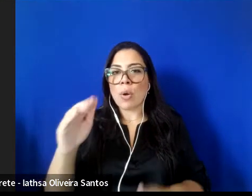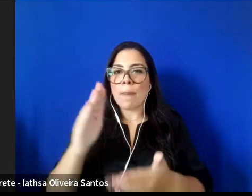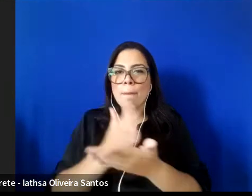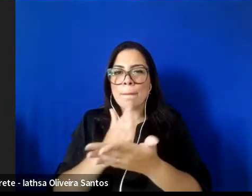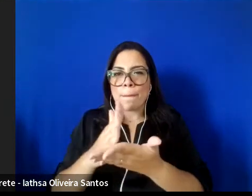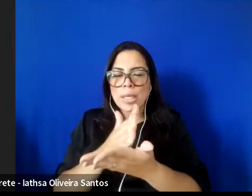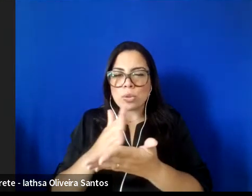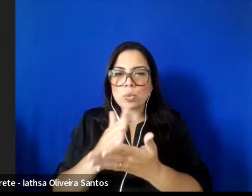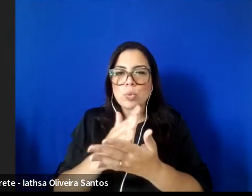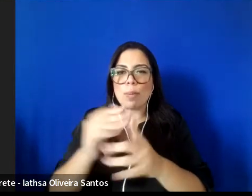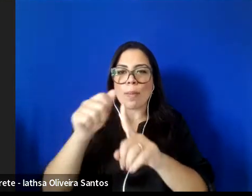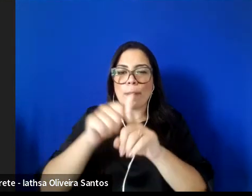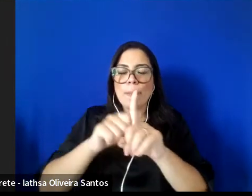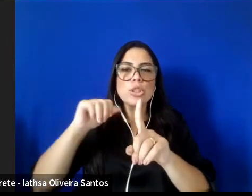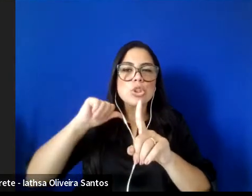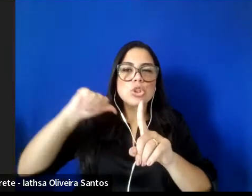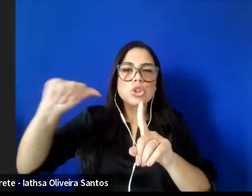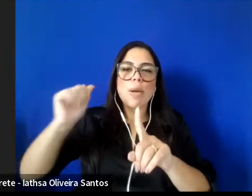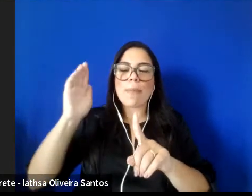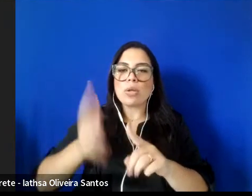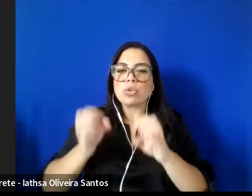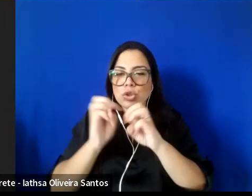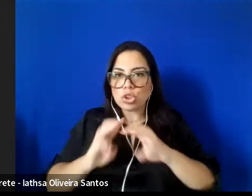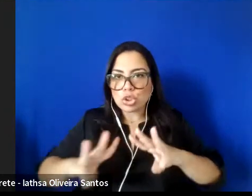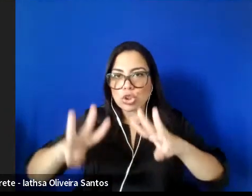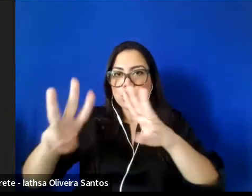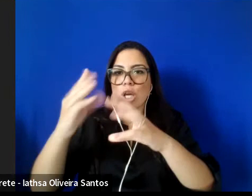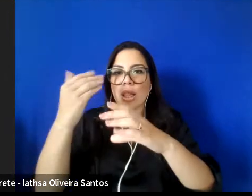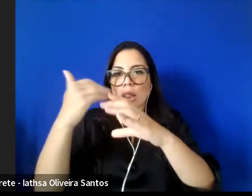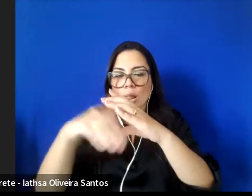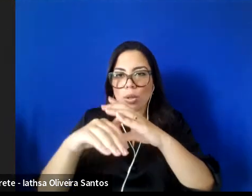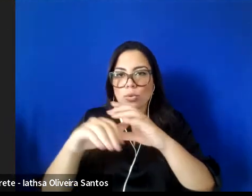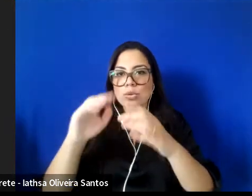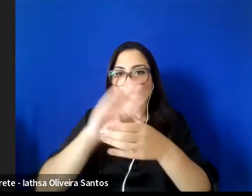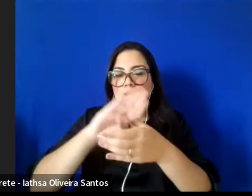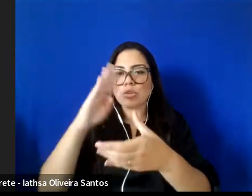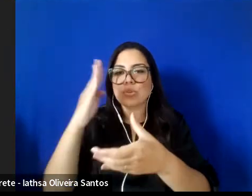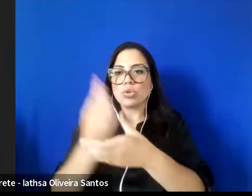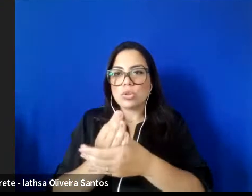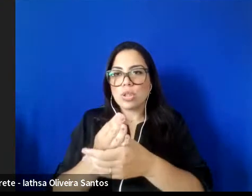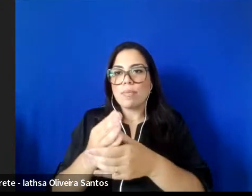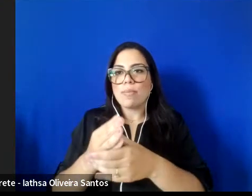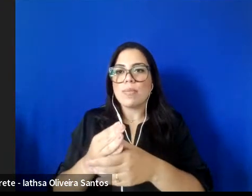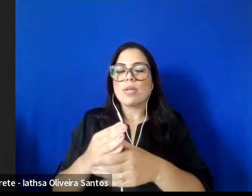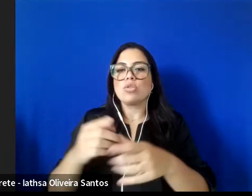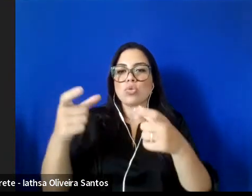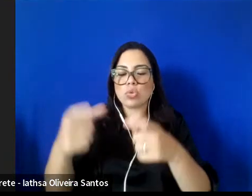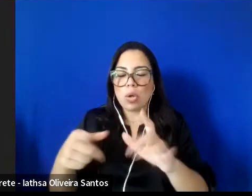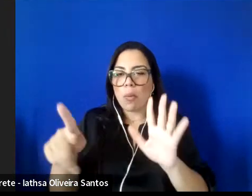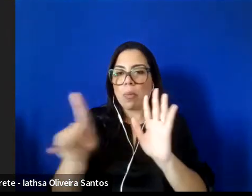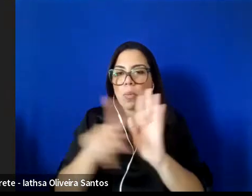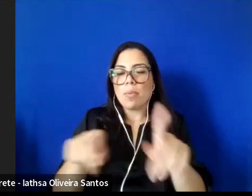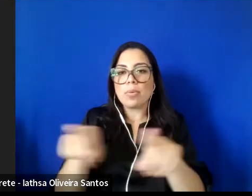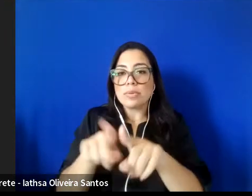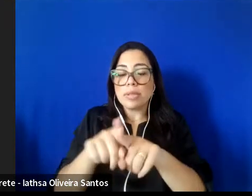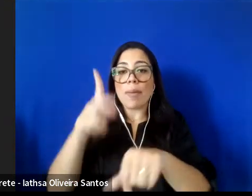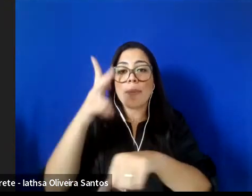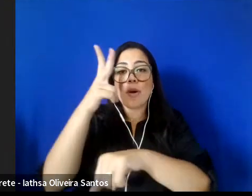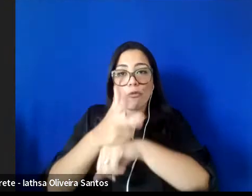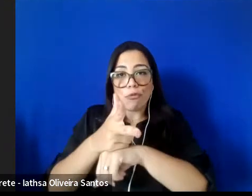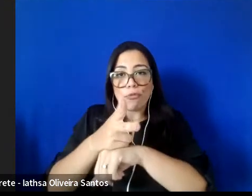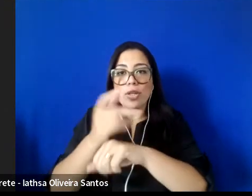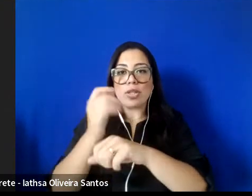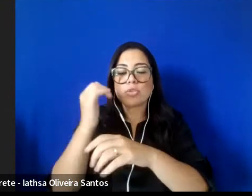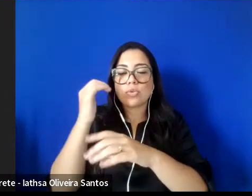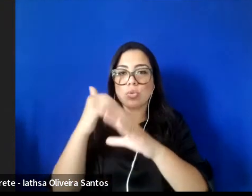estar disponibilizadas no site da Emerge, em um local próprio, inclusive o vídeo. Esse vídeo ele